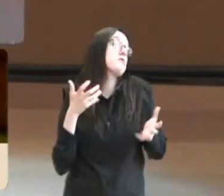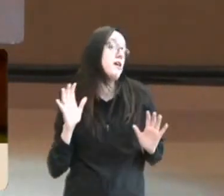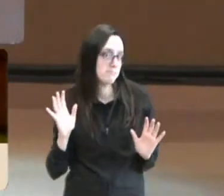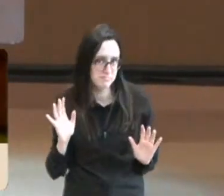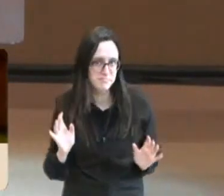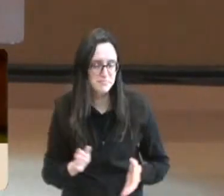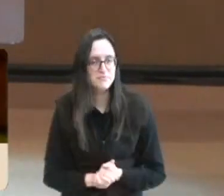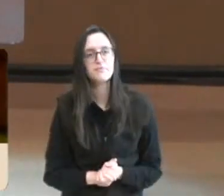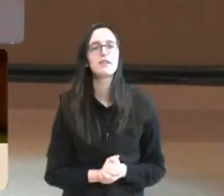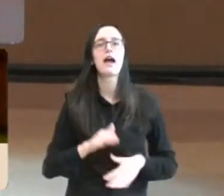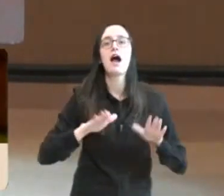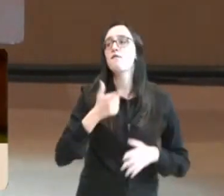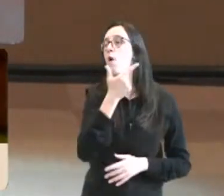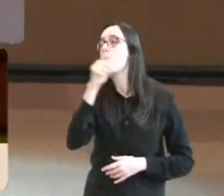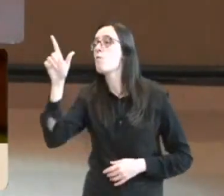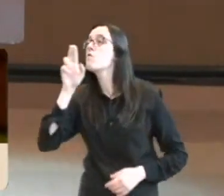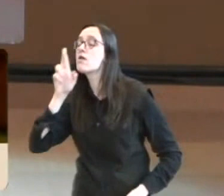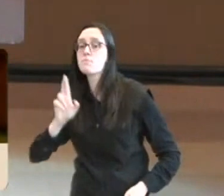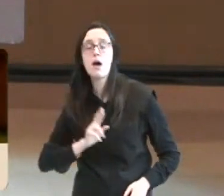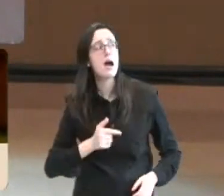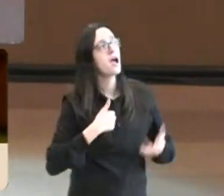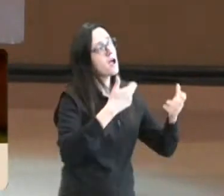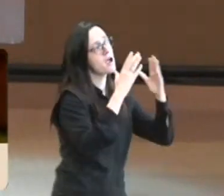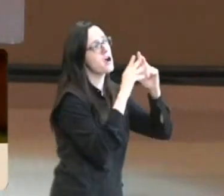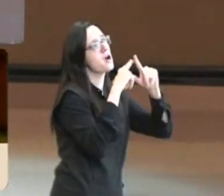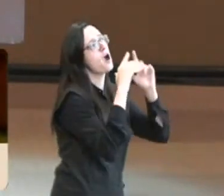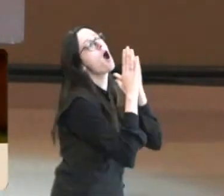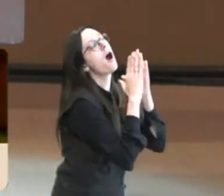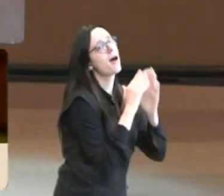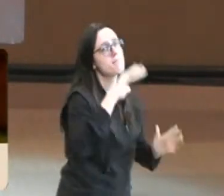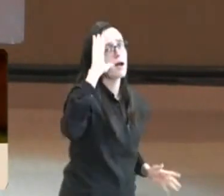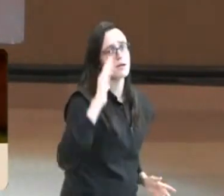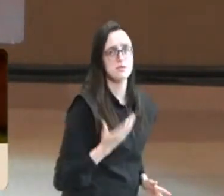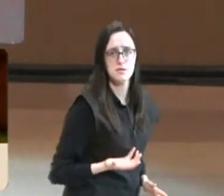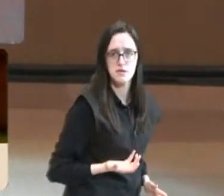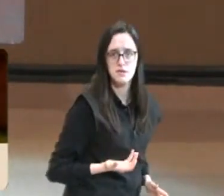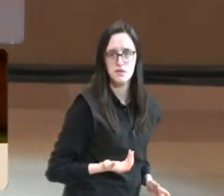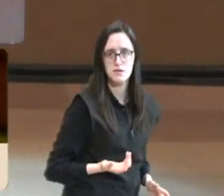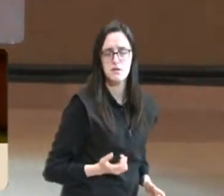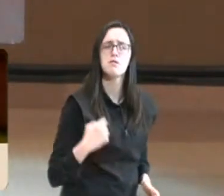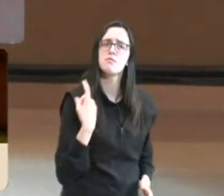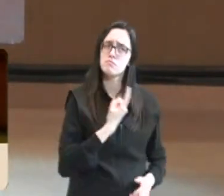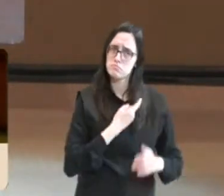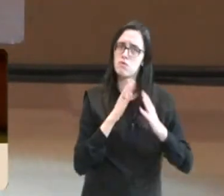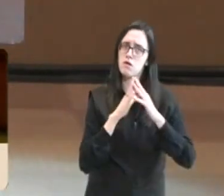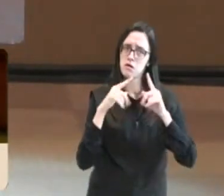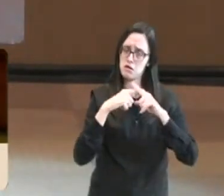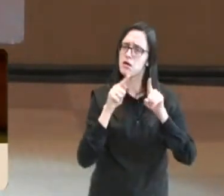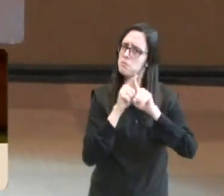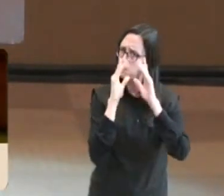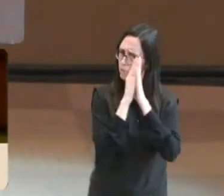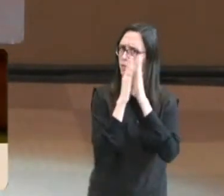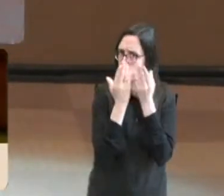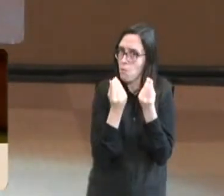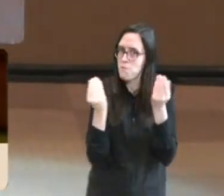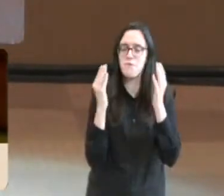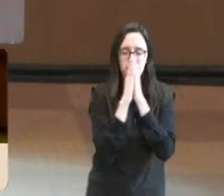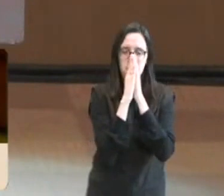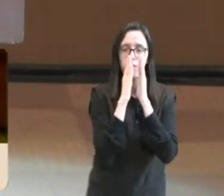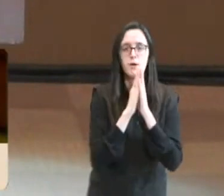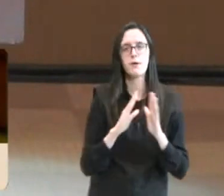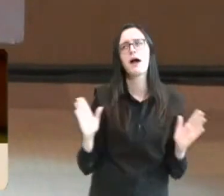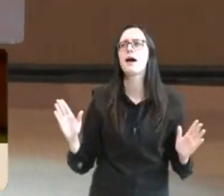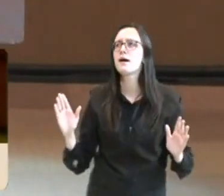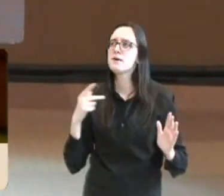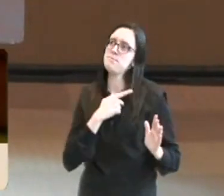mesmo. Outros irão dizer, eu quero uma igreja que ora, pastor. E a nossa igreja também ora bastante. Quero uma